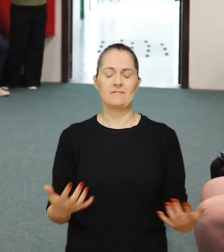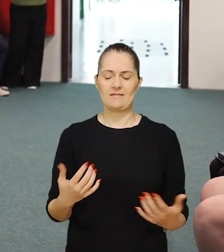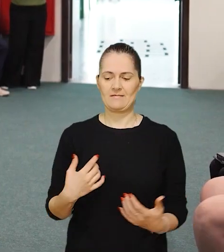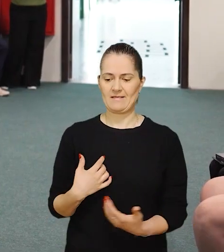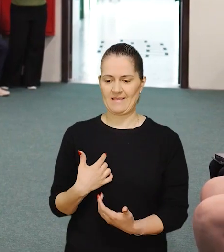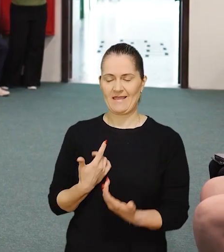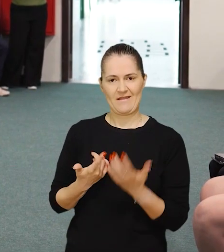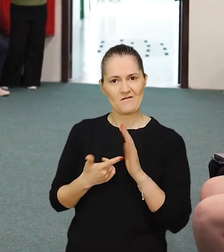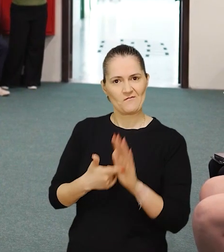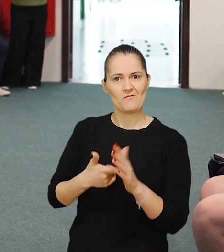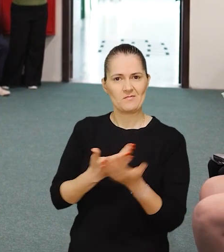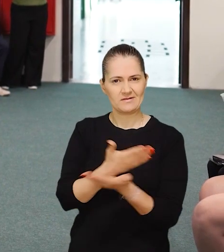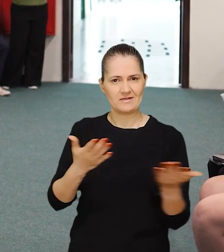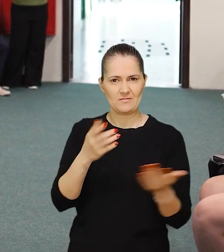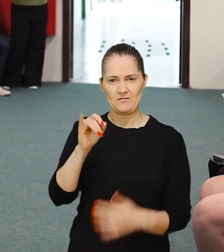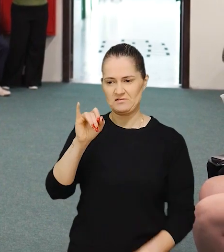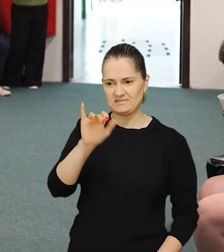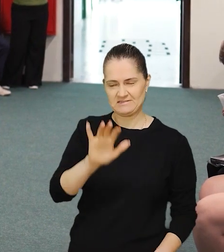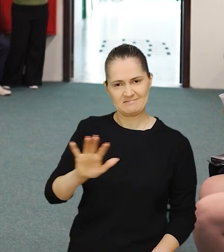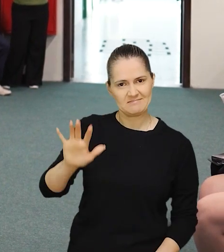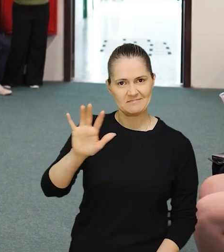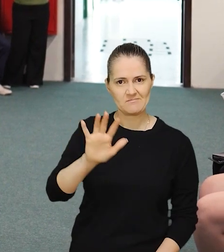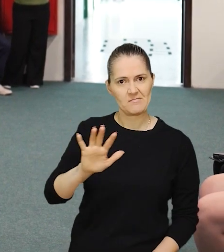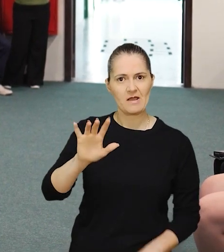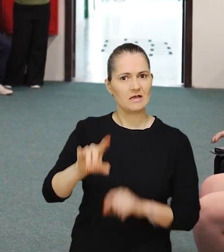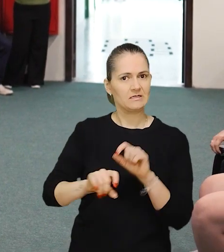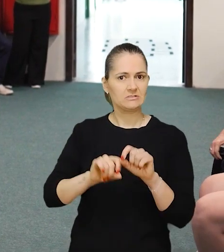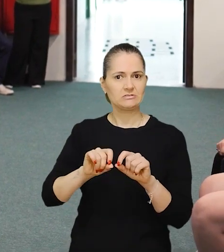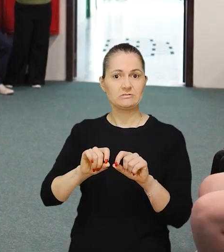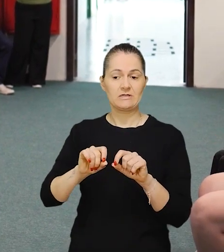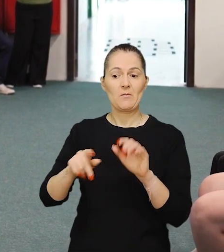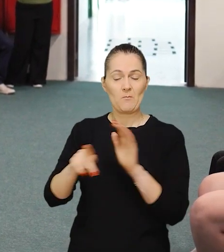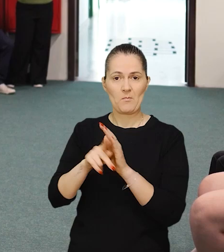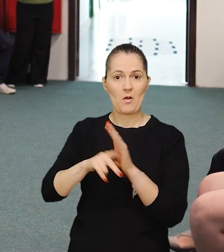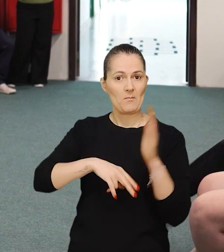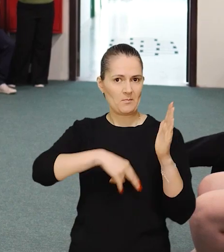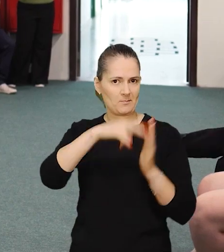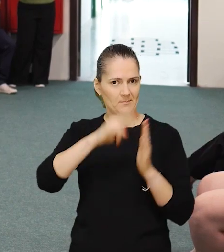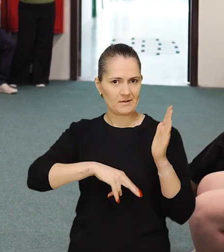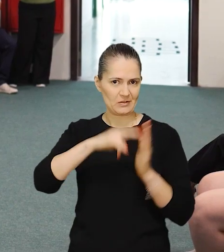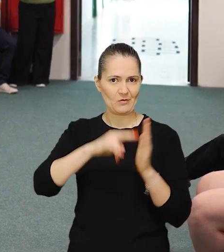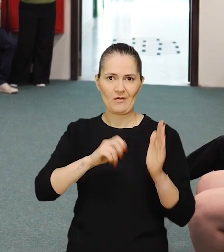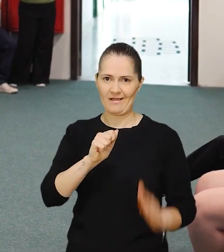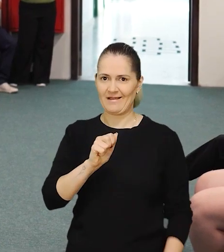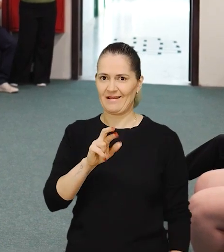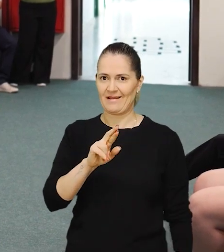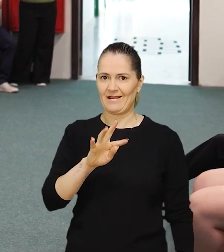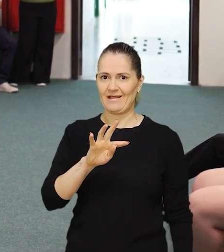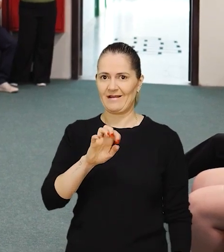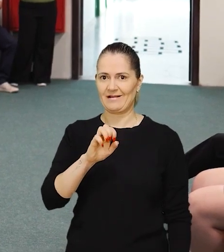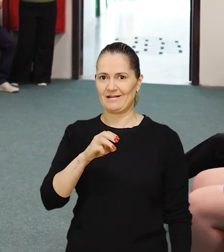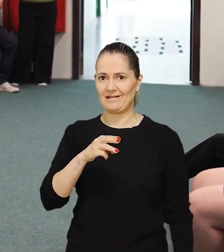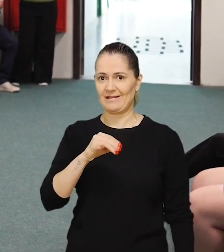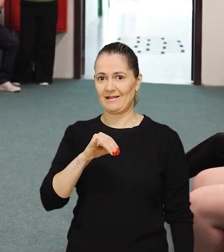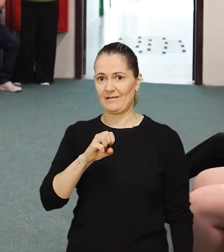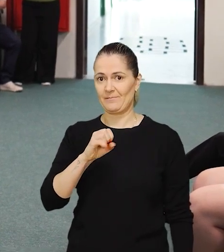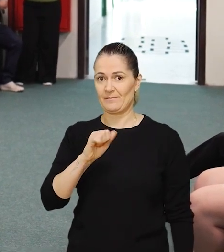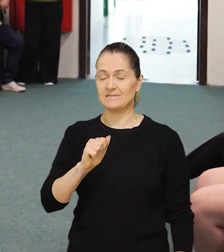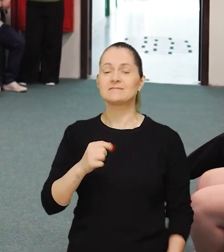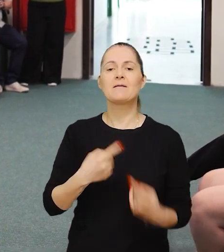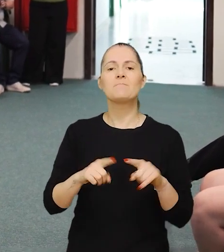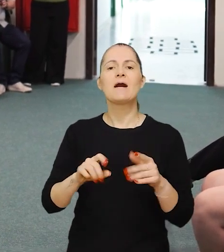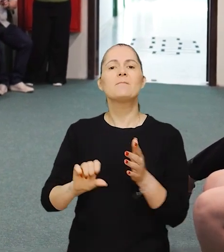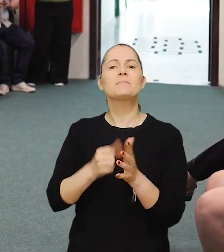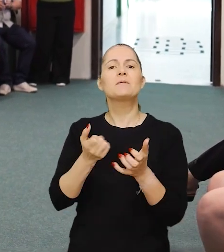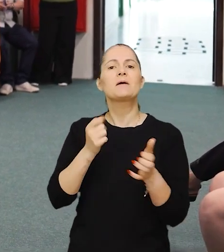Então, assim, gente, eu vou mostrar algumas imagens para vocês, né, produzidas por Artemisia, mas antes eu queria começar